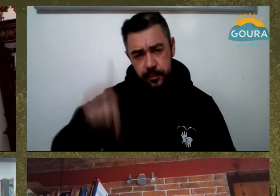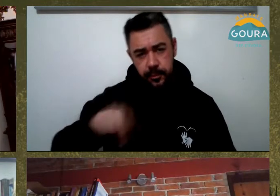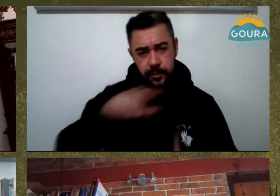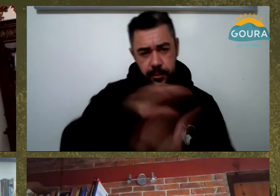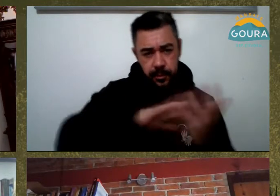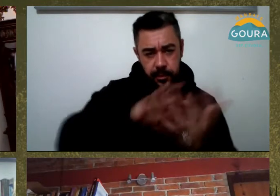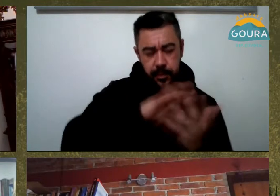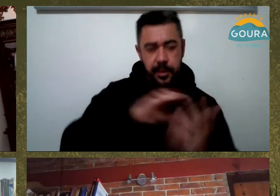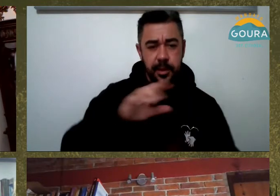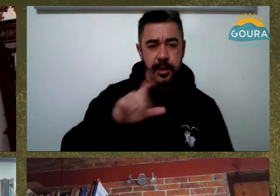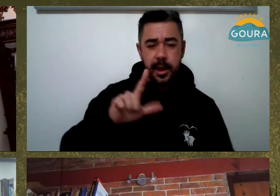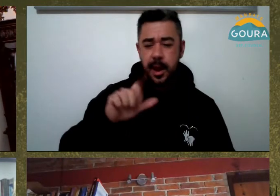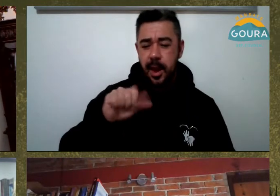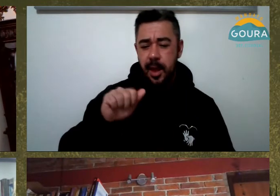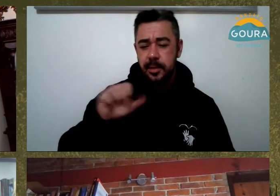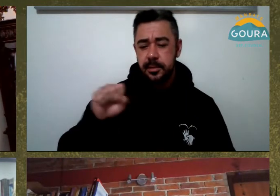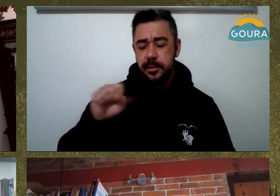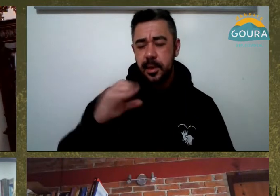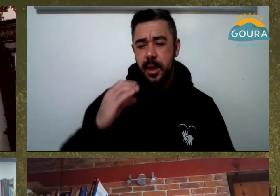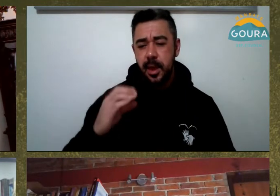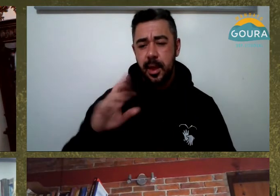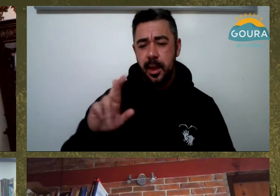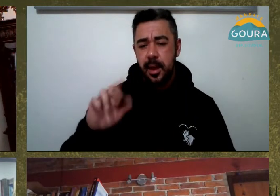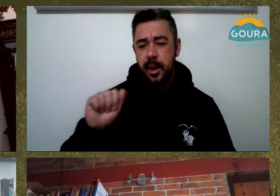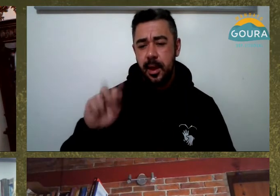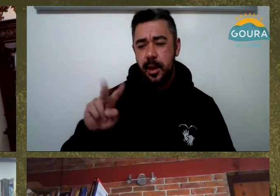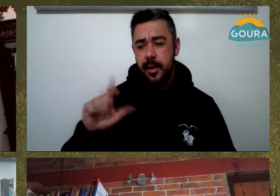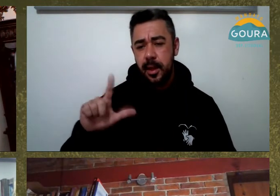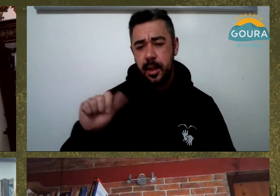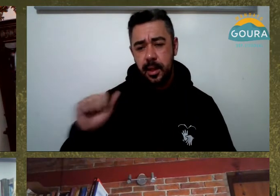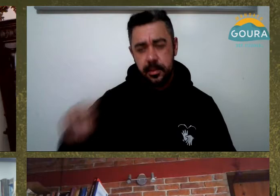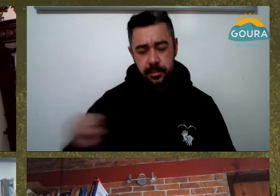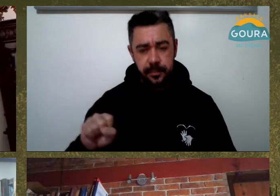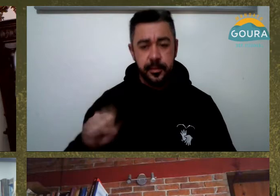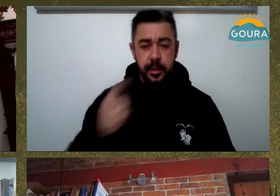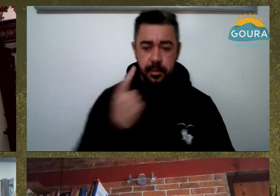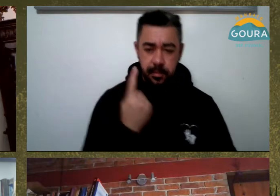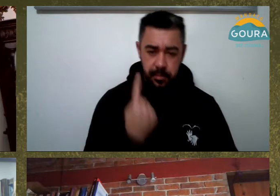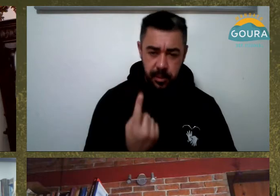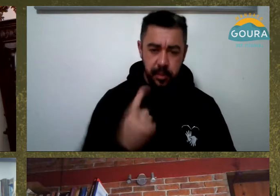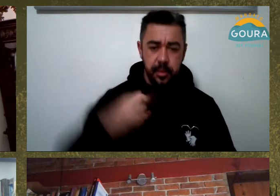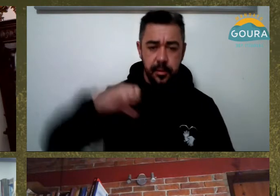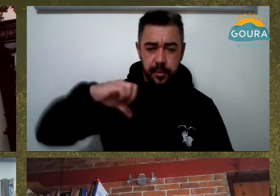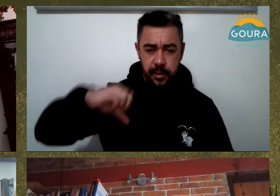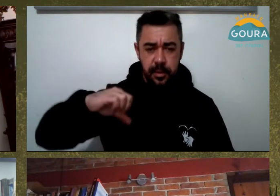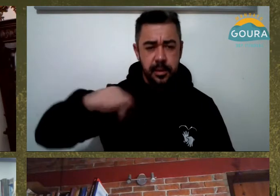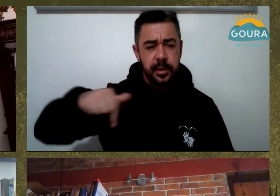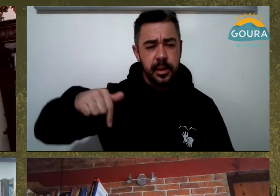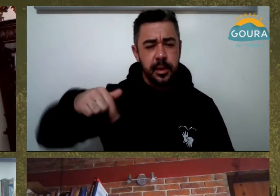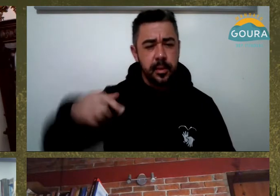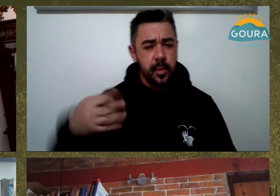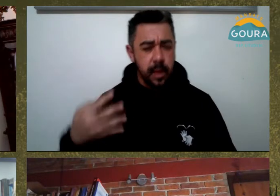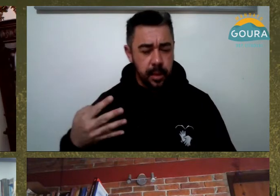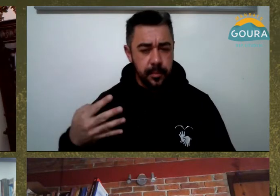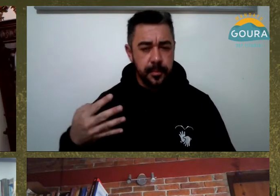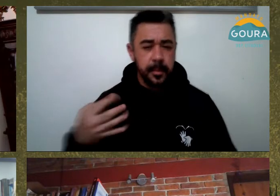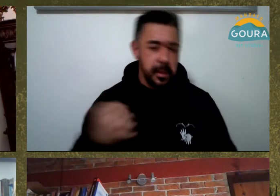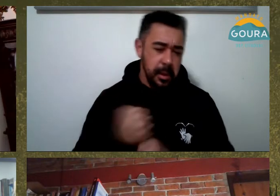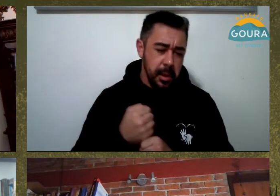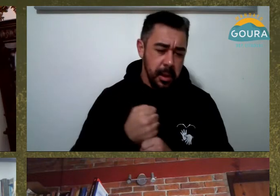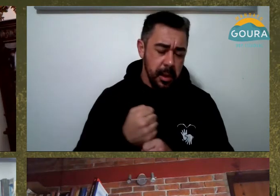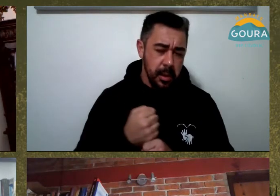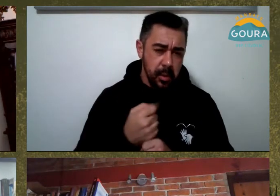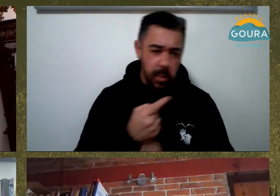Claveles, em 25 de abril de 74. Nos últimos anos da ditadura, nós vivíamos